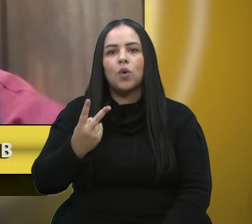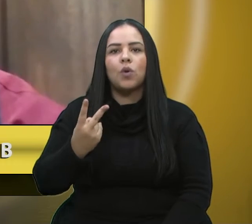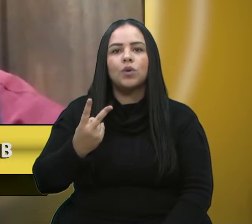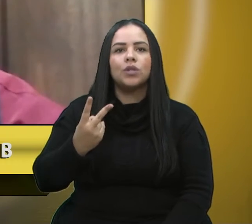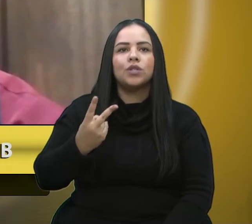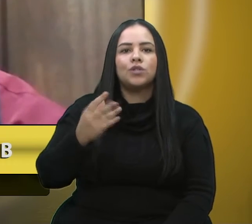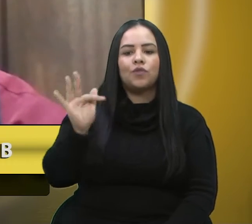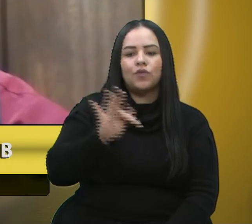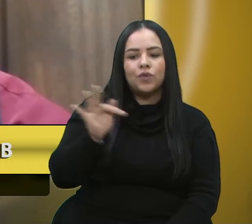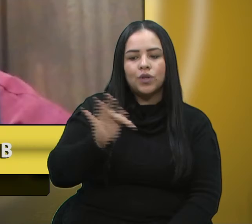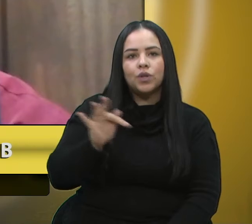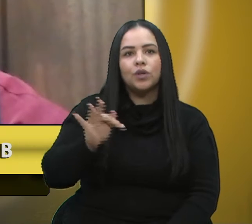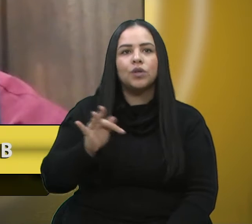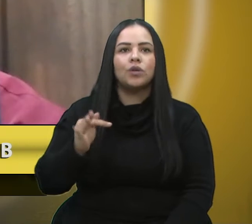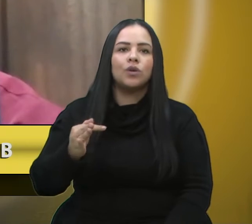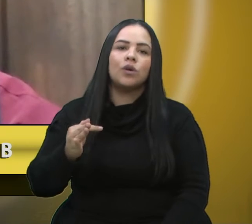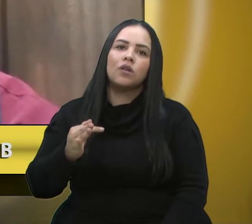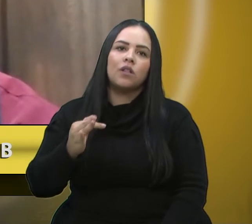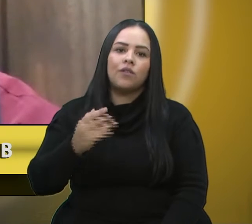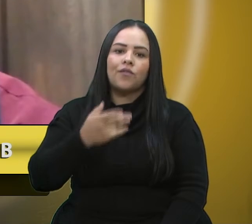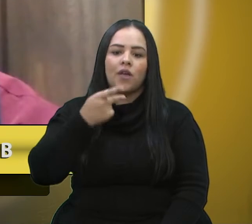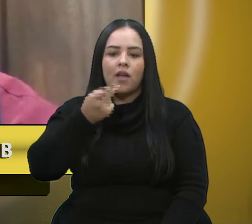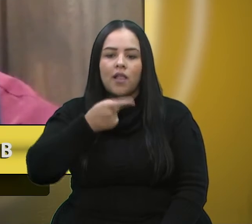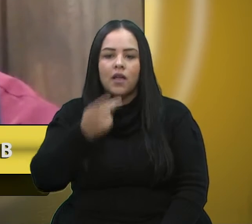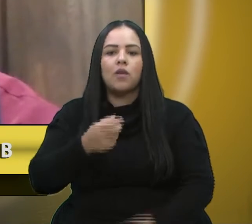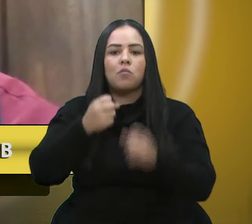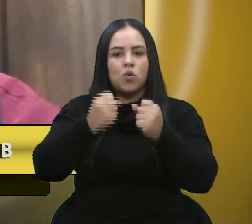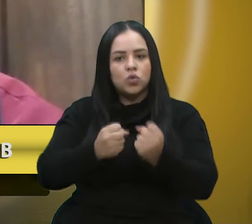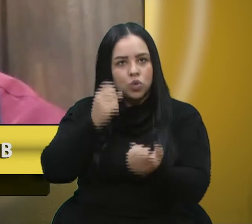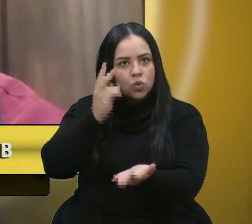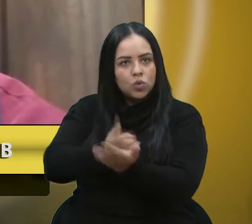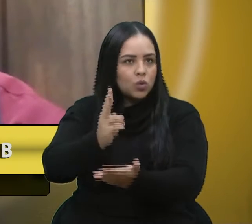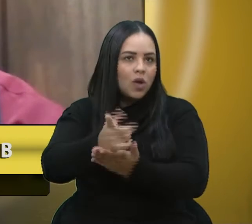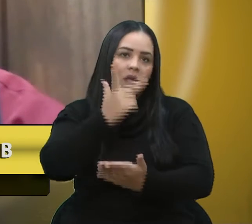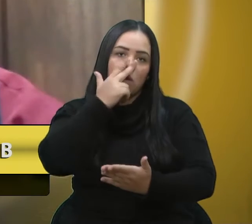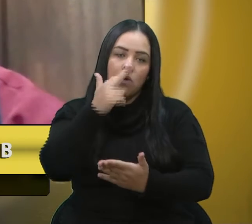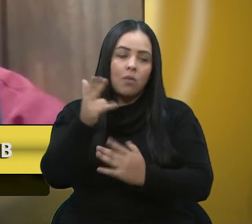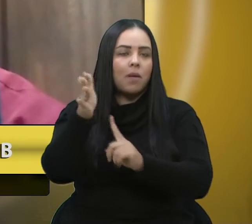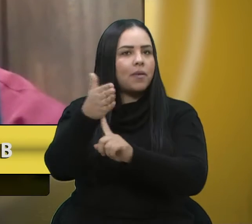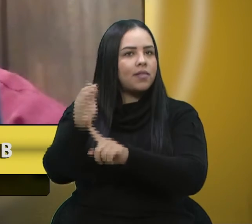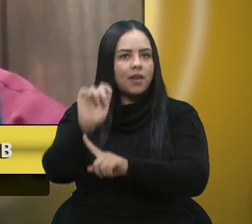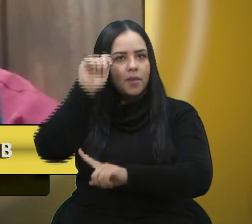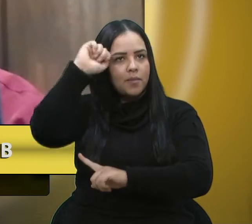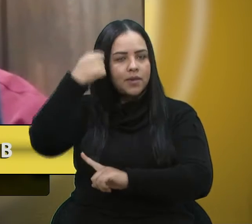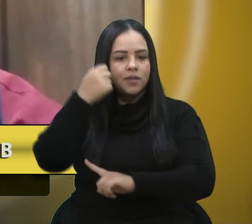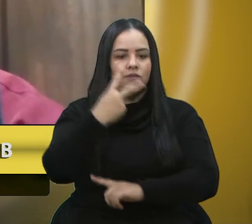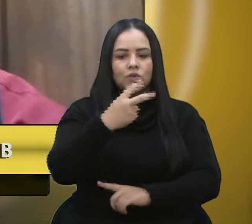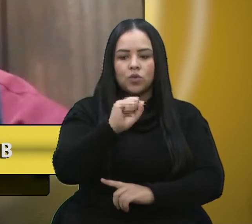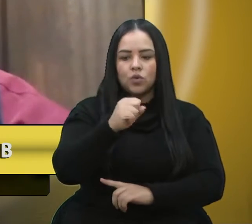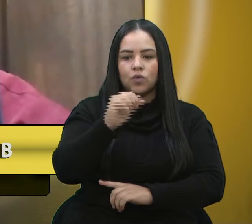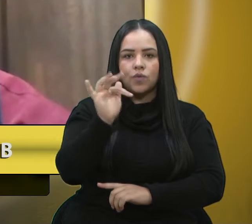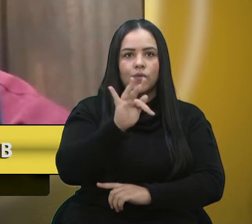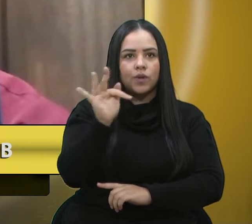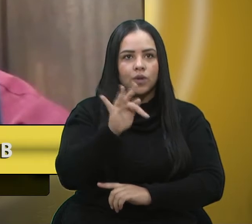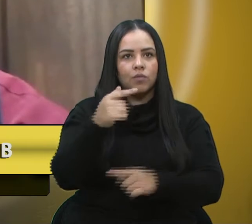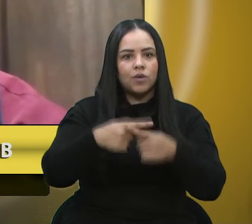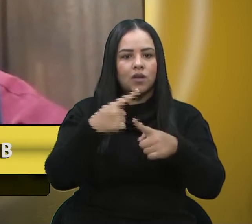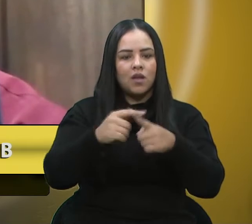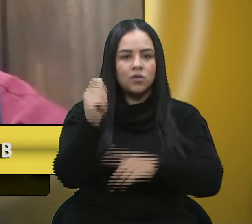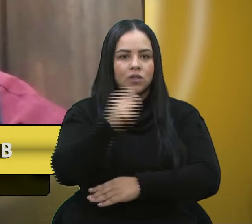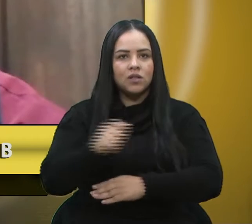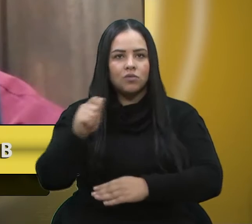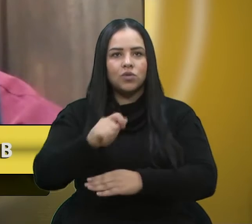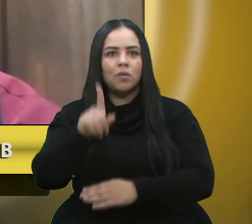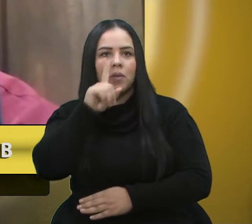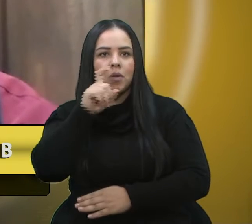governo do estado acata pedido dos prefeitos para manter as aulas presenciais, mesmo sob a bandeira preta. Aí, 28 de fevereiro, por ação da Associação de Pais e Mães